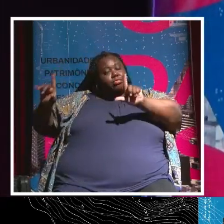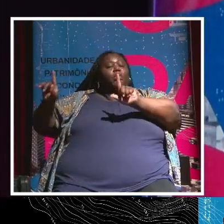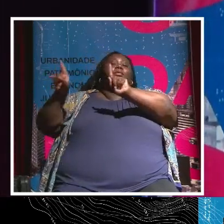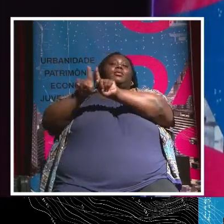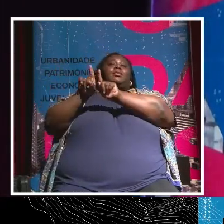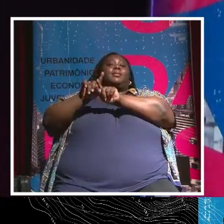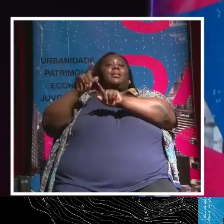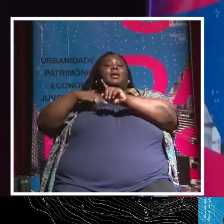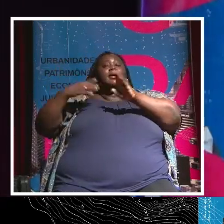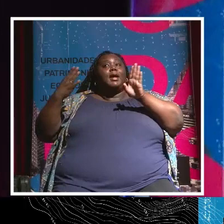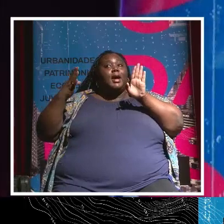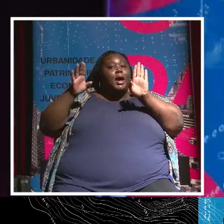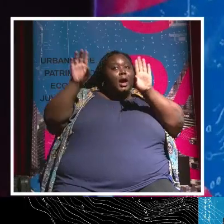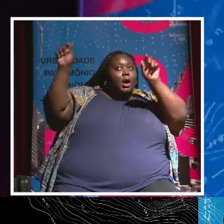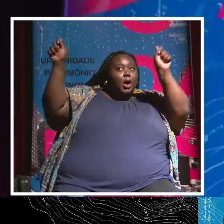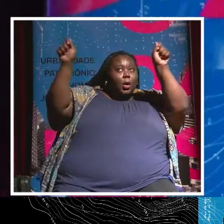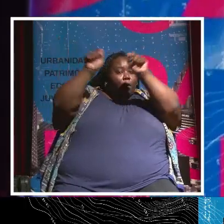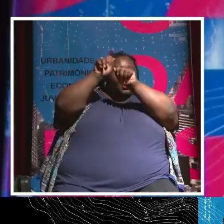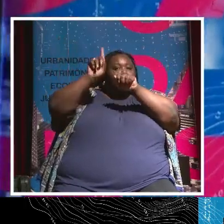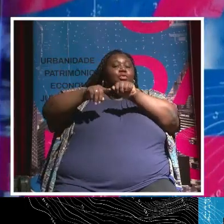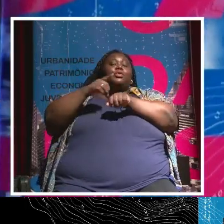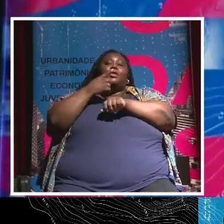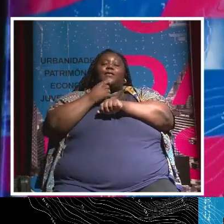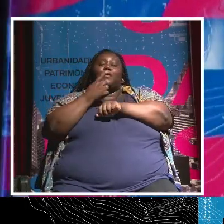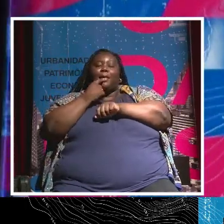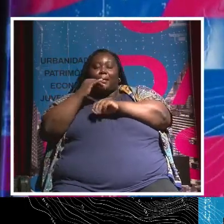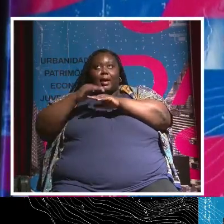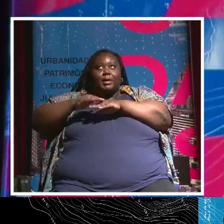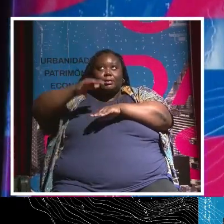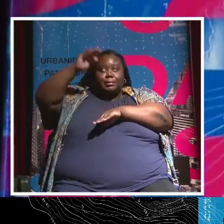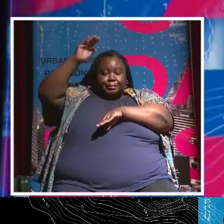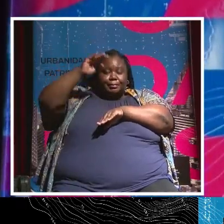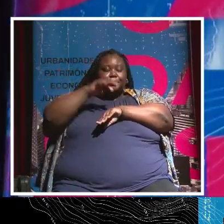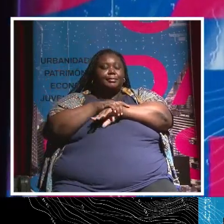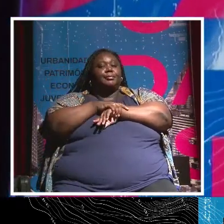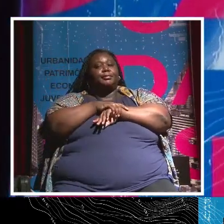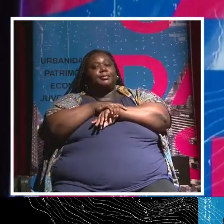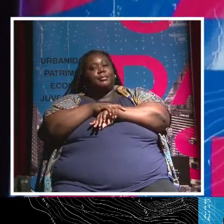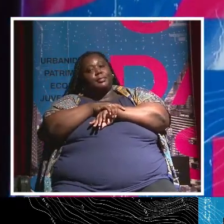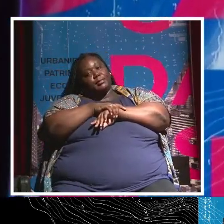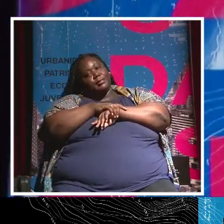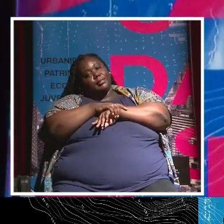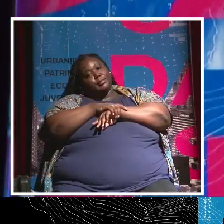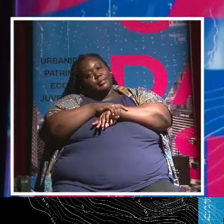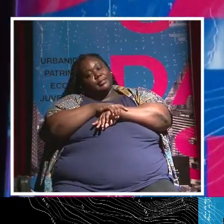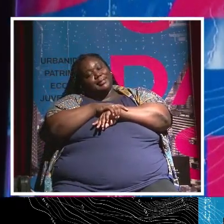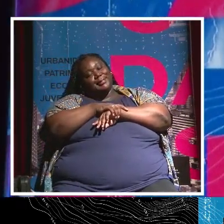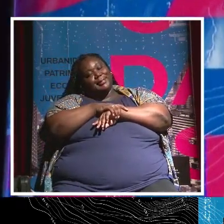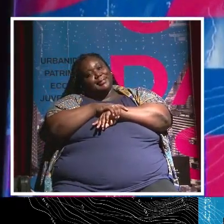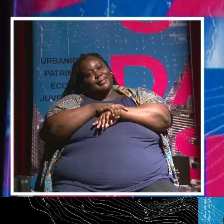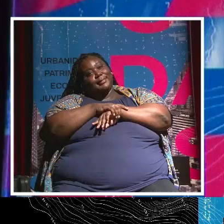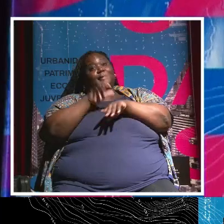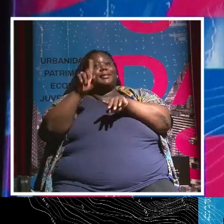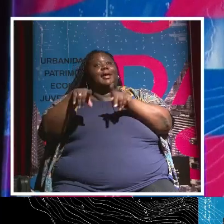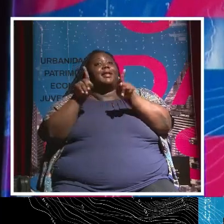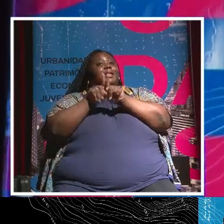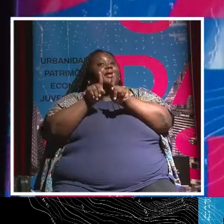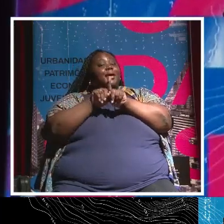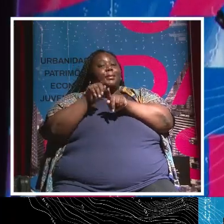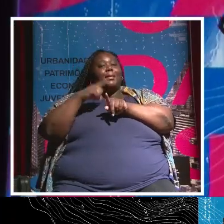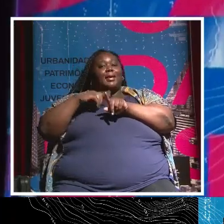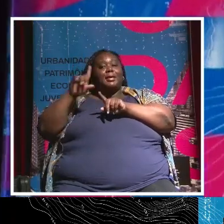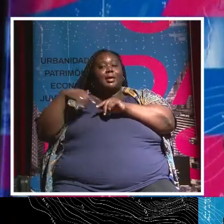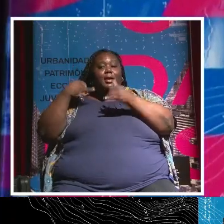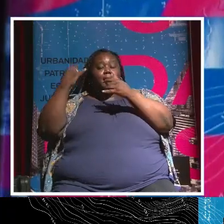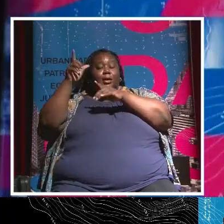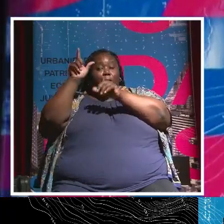tem cortina do teto até a altura do piso do palco na cor vermelha, e tem também um backdrop